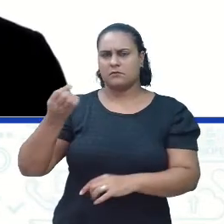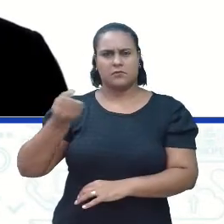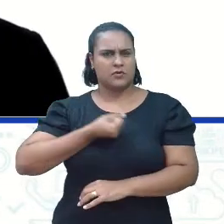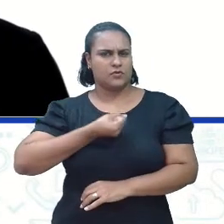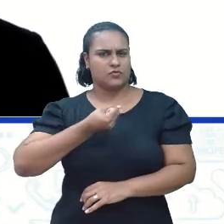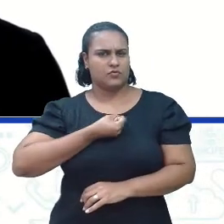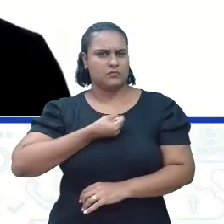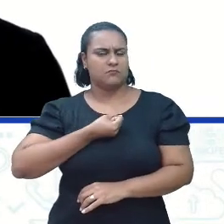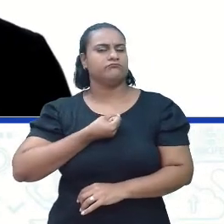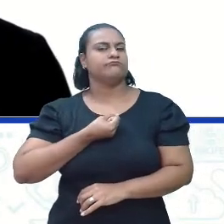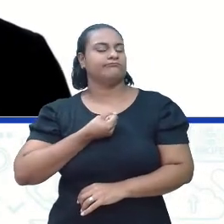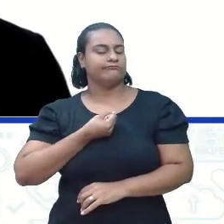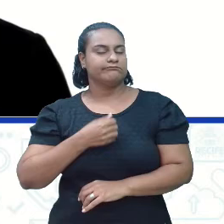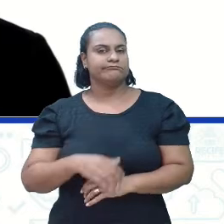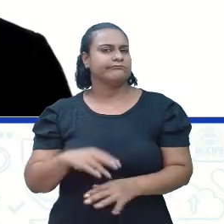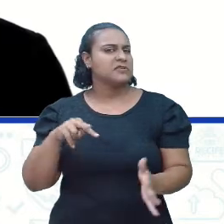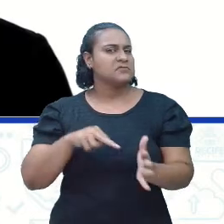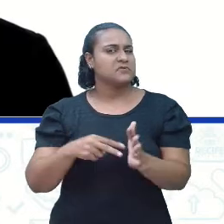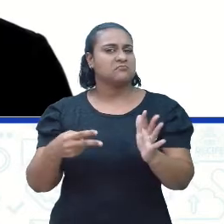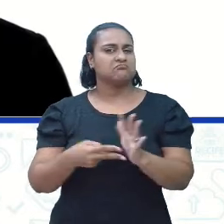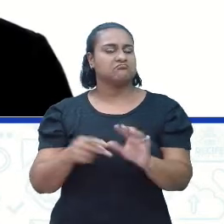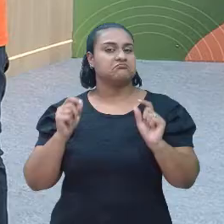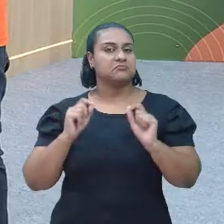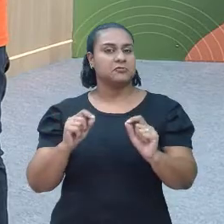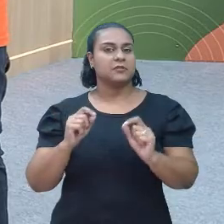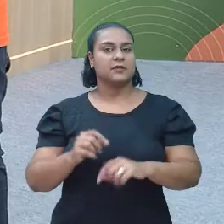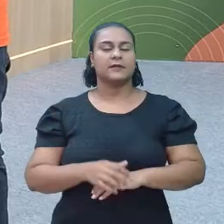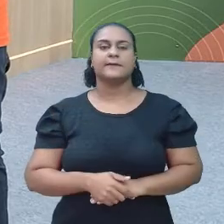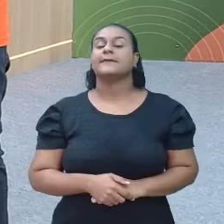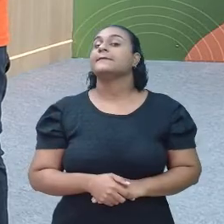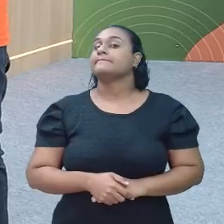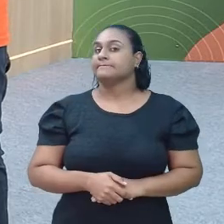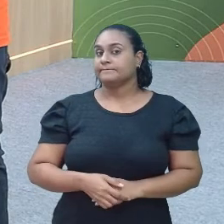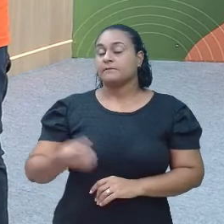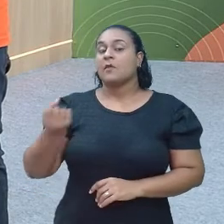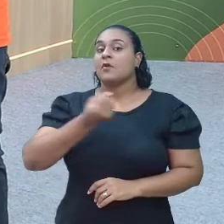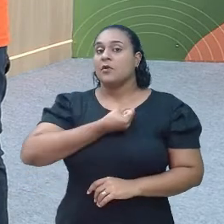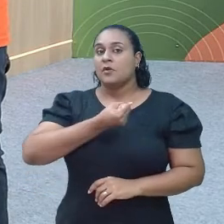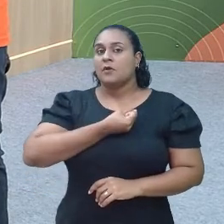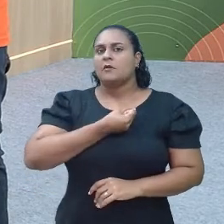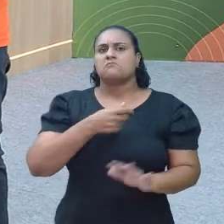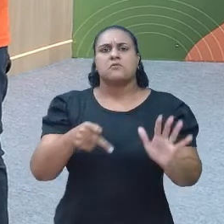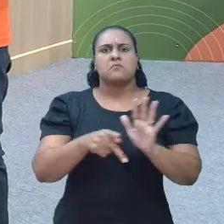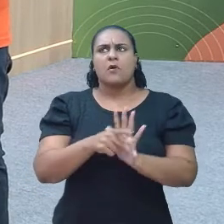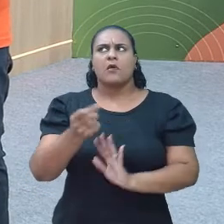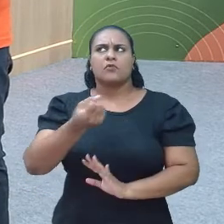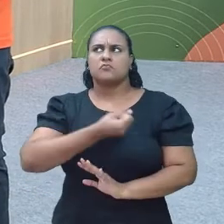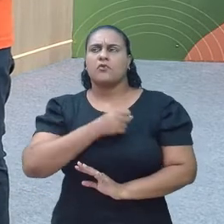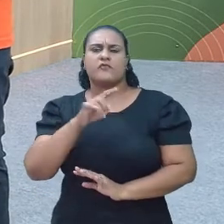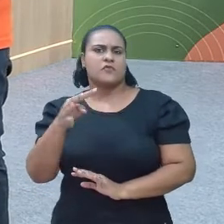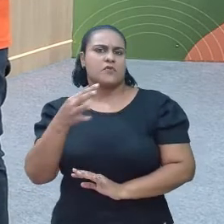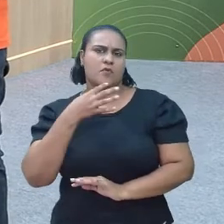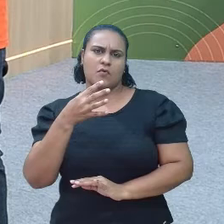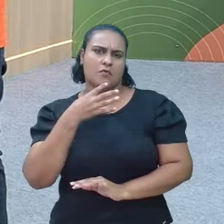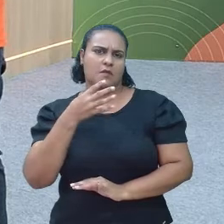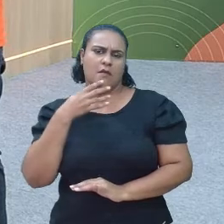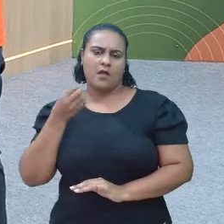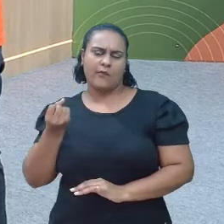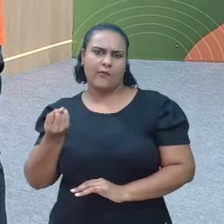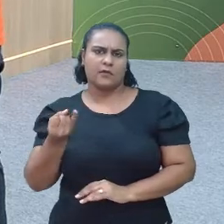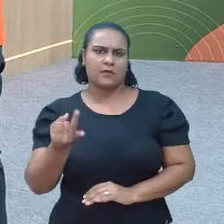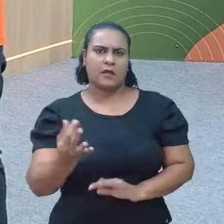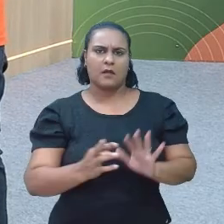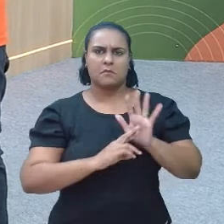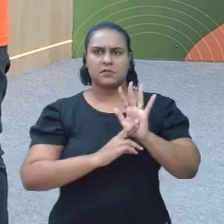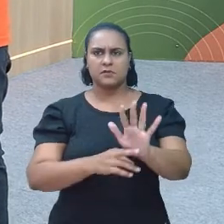número, quando eu tenho uma equação, o que significa isso daí? Os números é o próprio número que você conhece, ou seja, a quantidade,